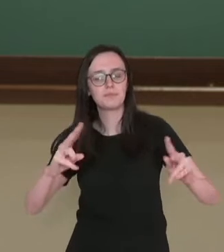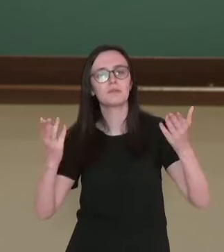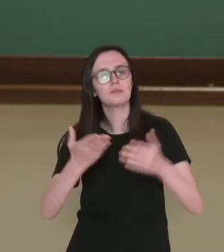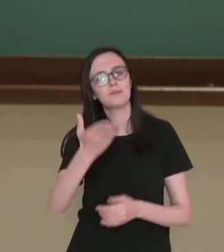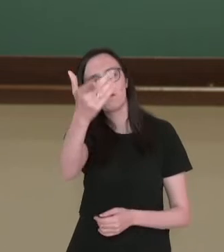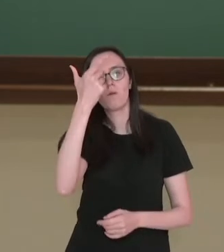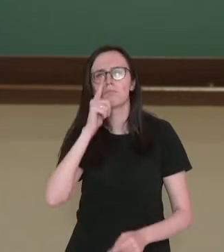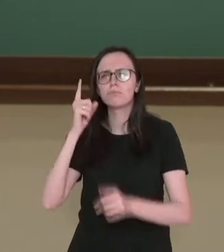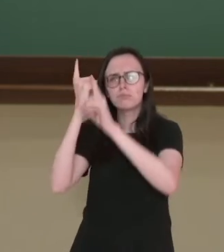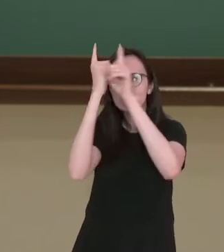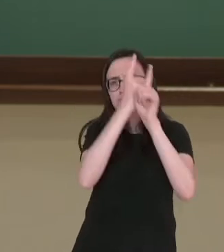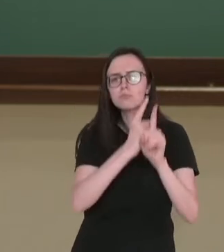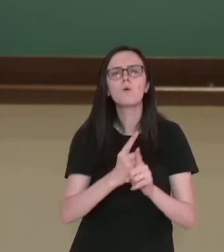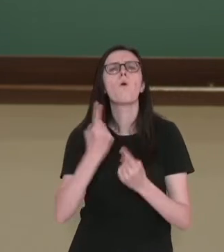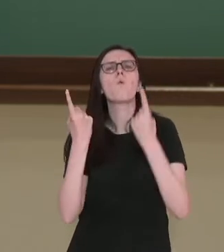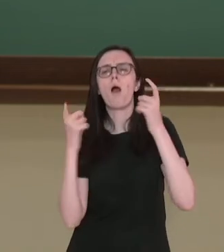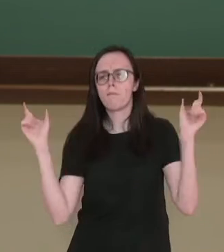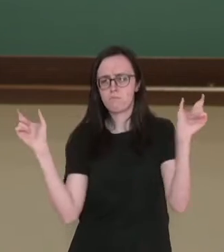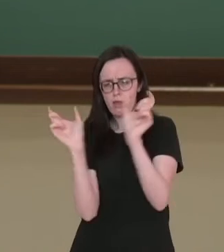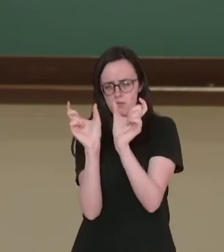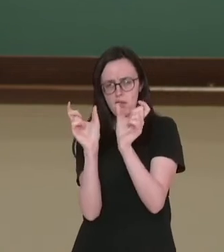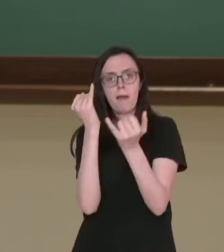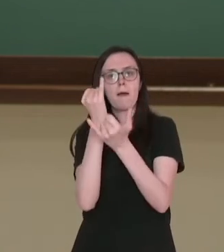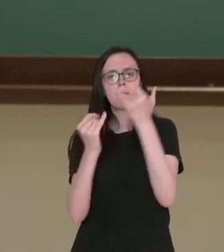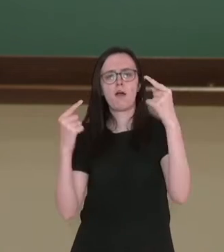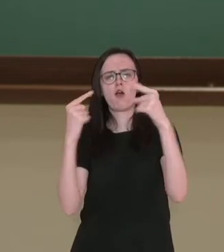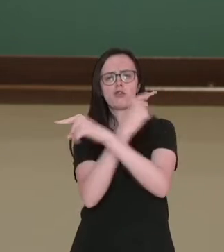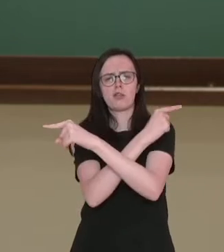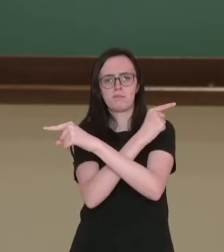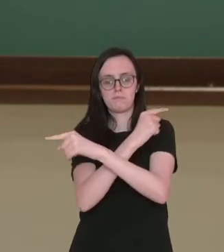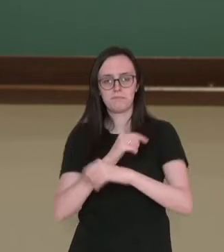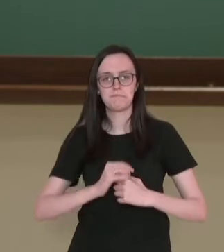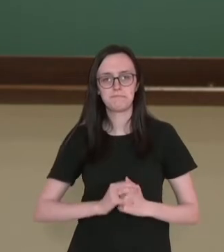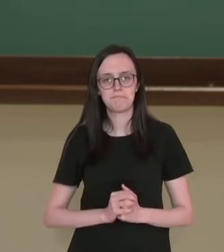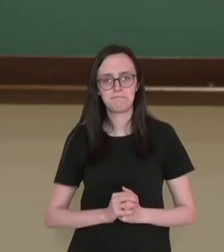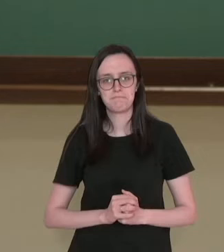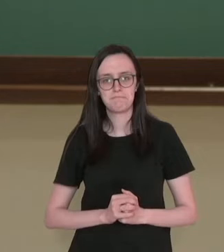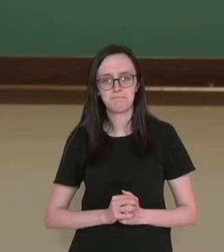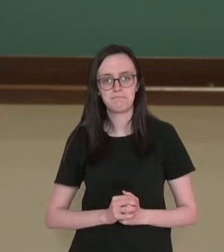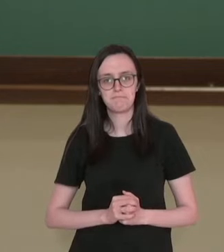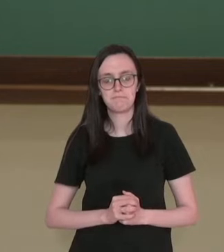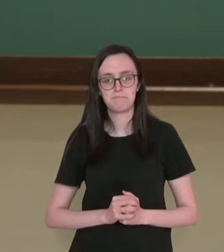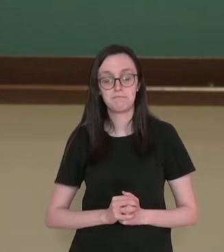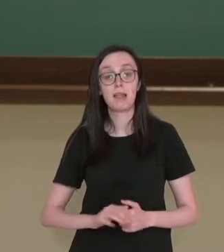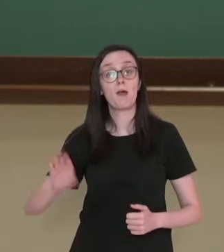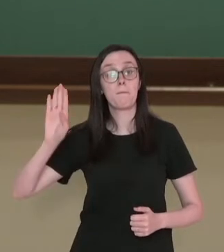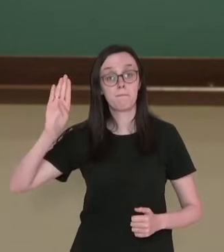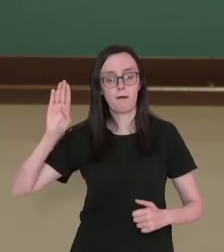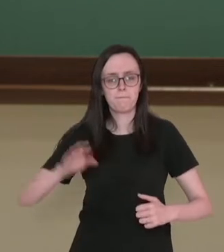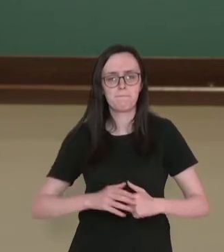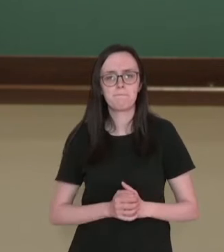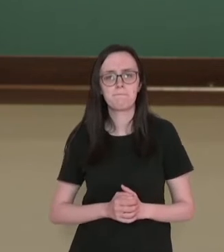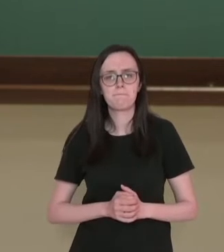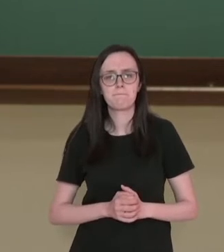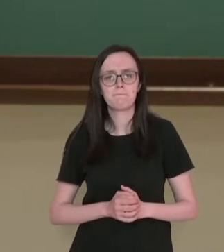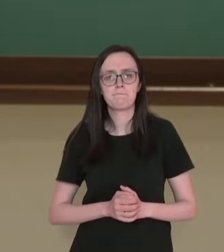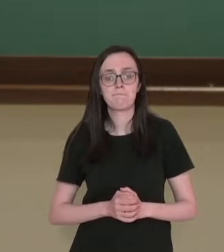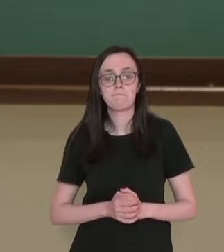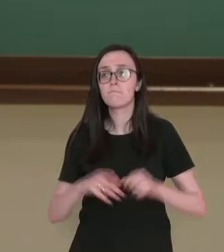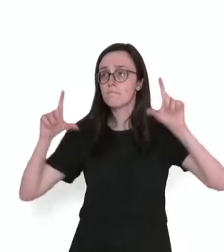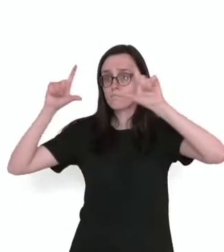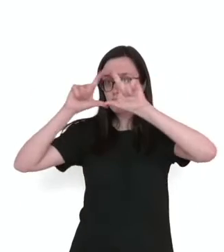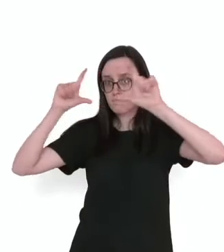você identifique quais são as palavras que pressupõem essa antítese. Na letra B, a questão versará